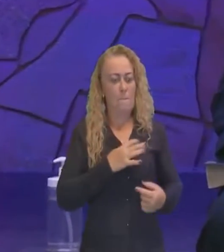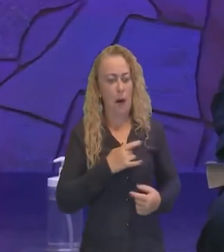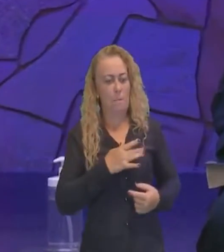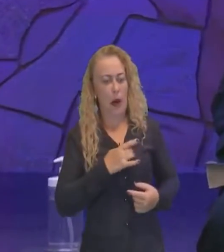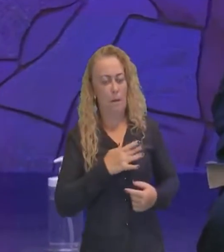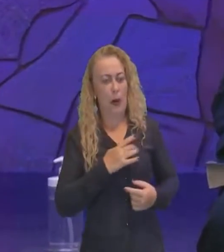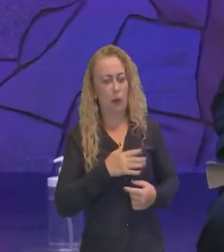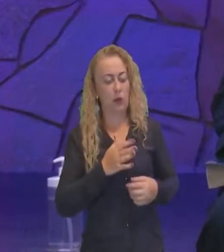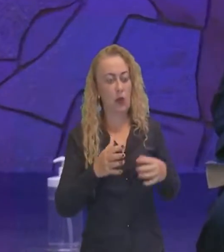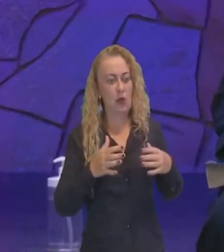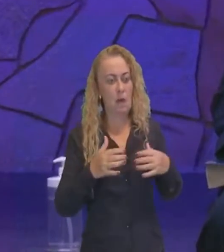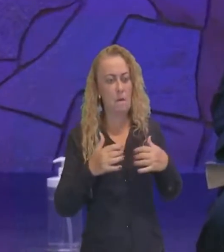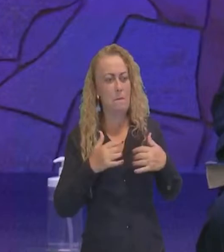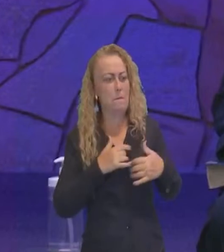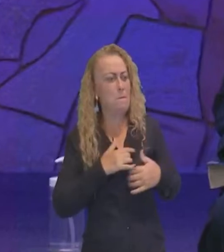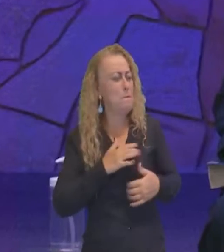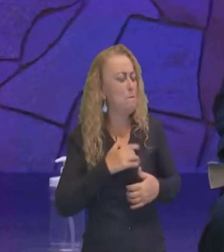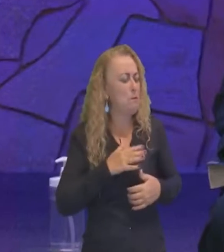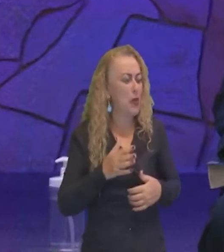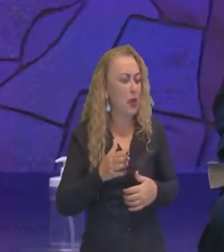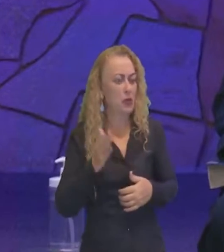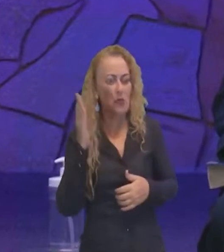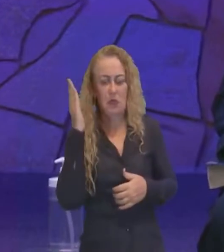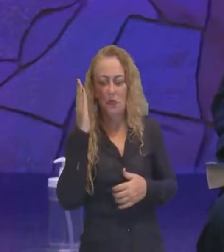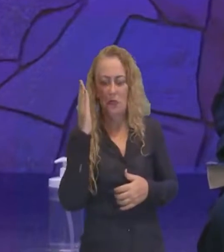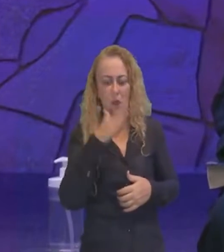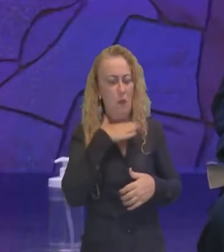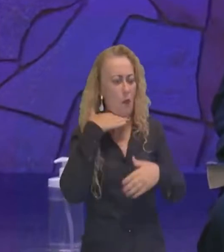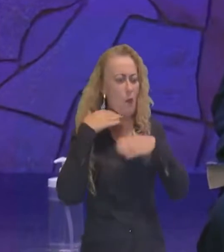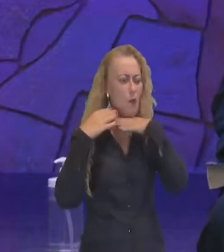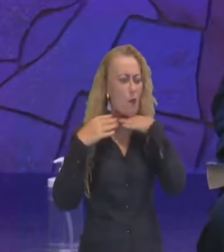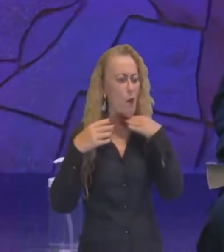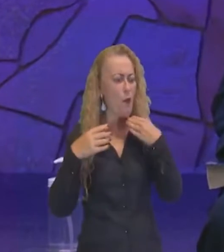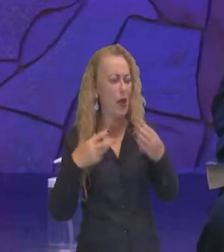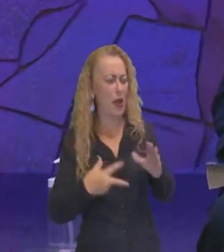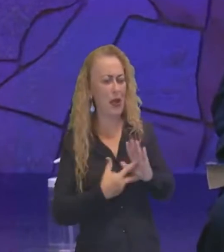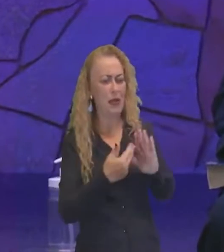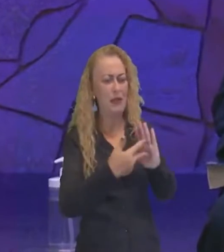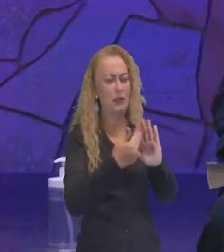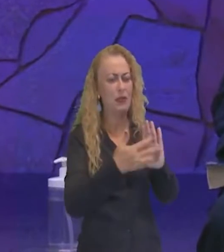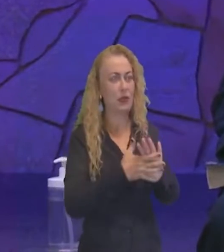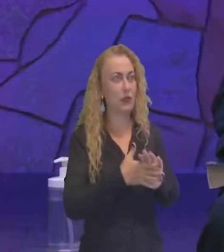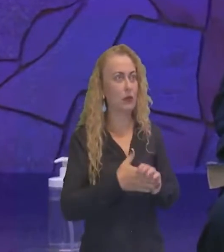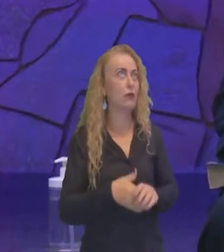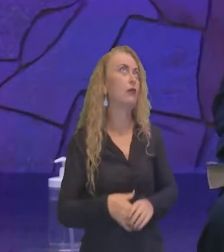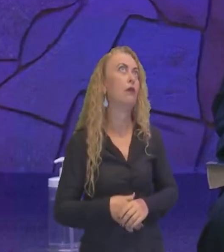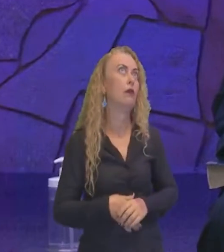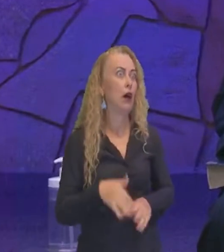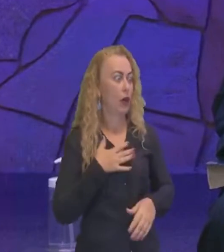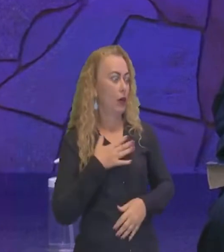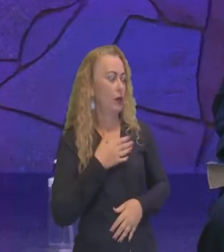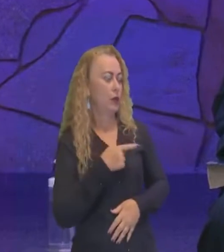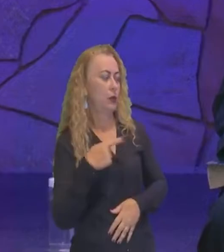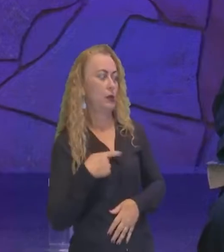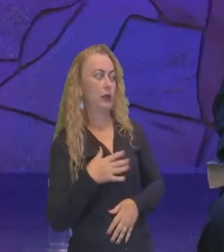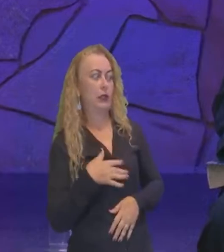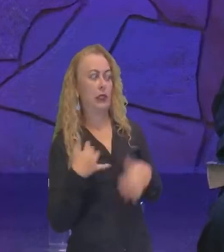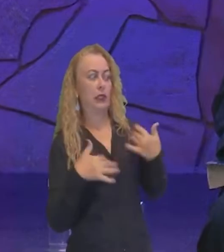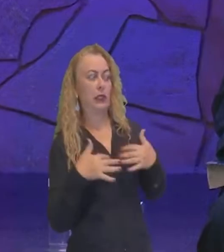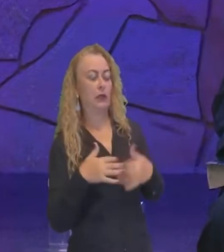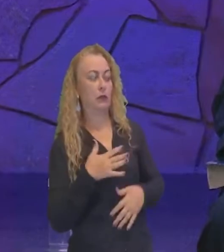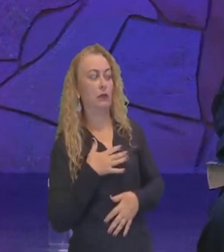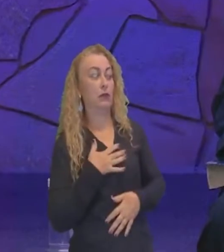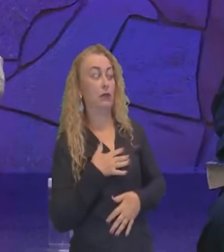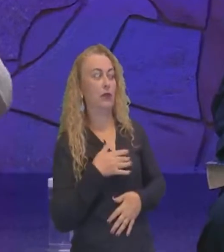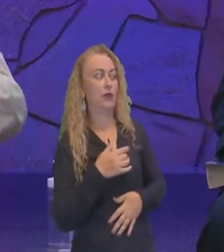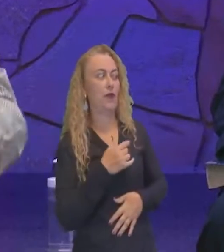estava morrendo de medo de morrer na sala de cirurgia. Aí quem ficou morrendo de medo fui eu. Porque eu não sabia que ela era